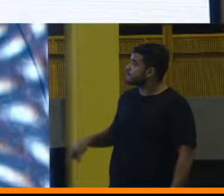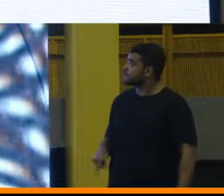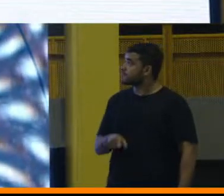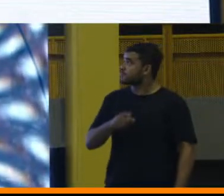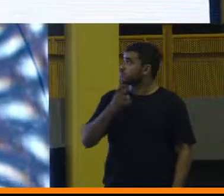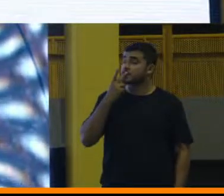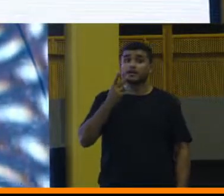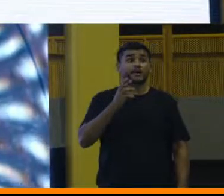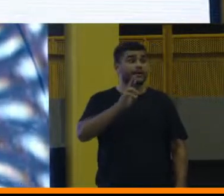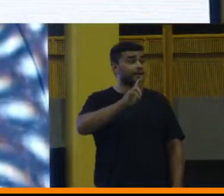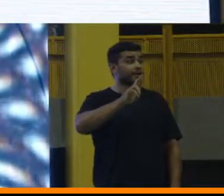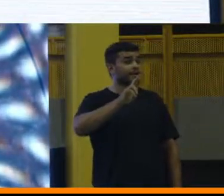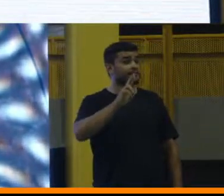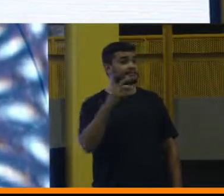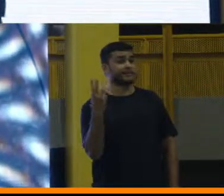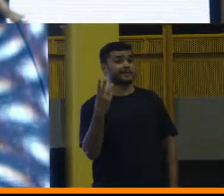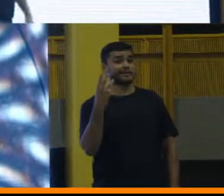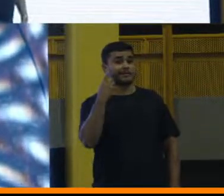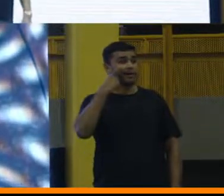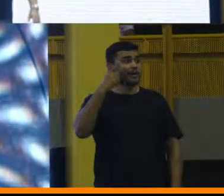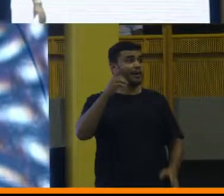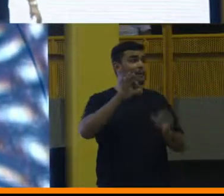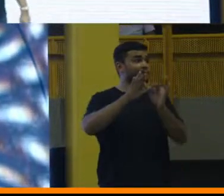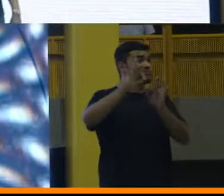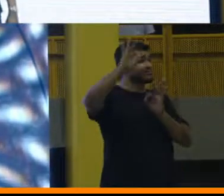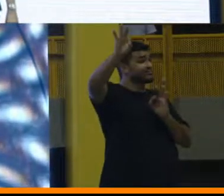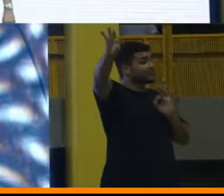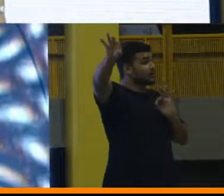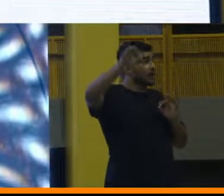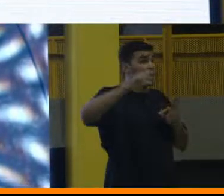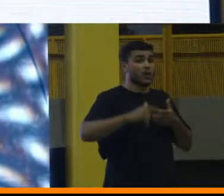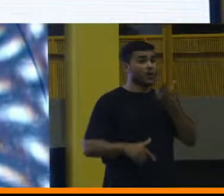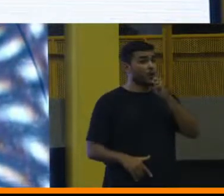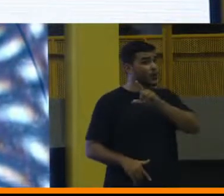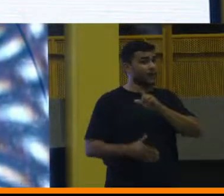muito maior, R3.